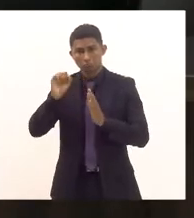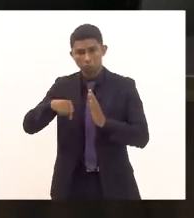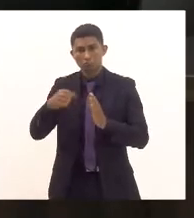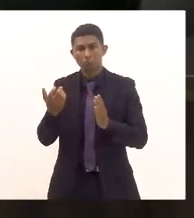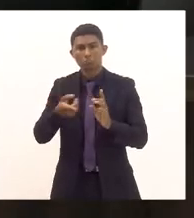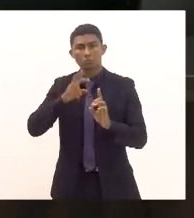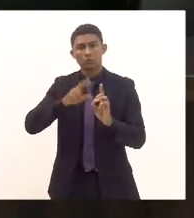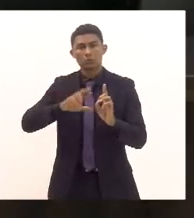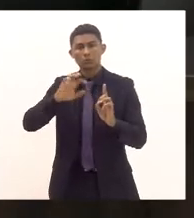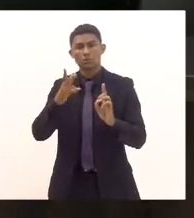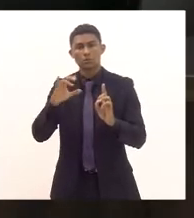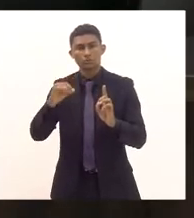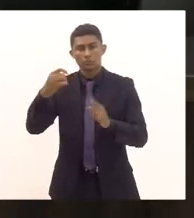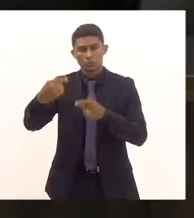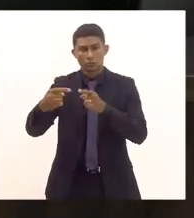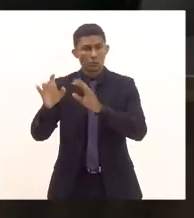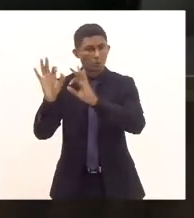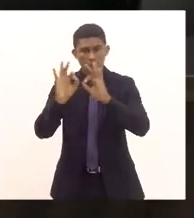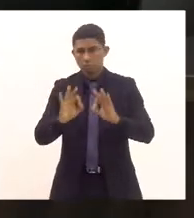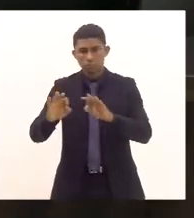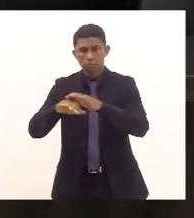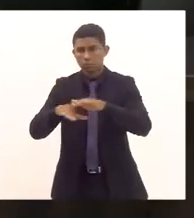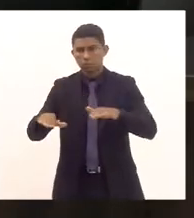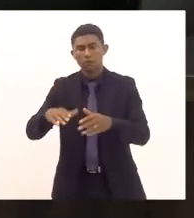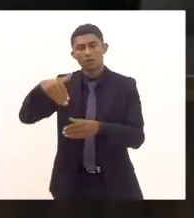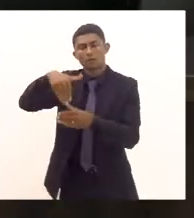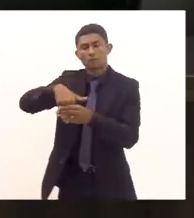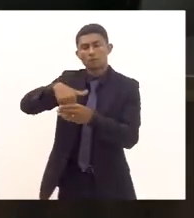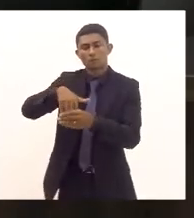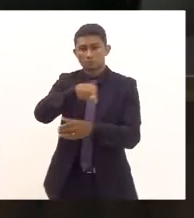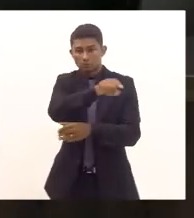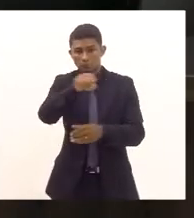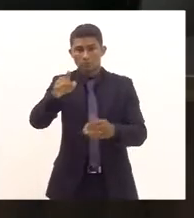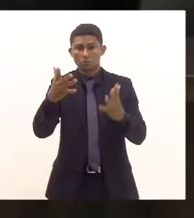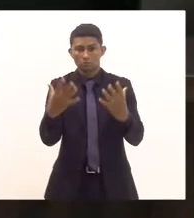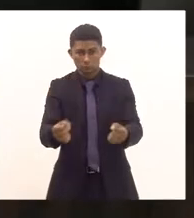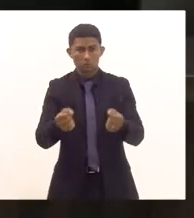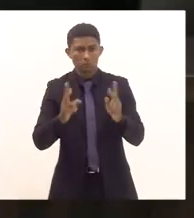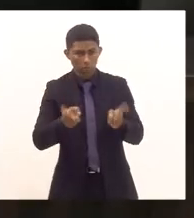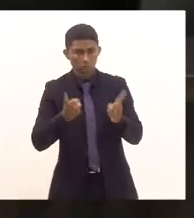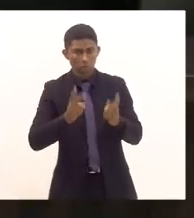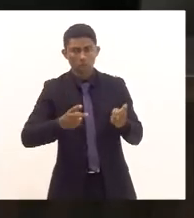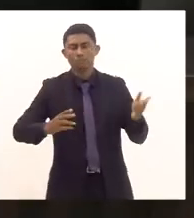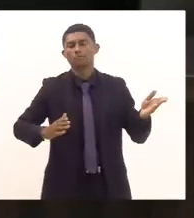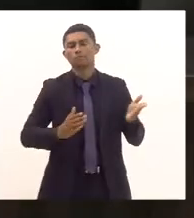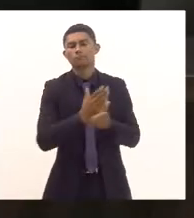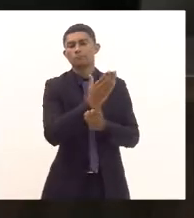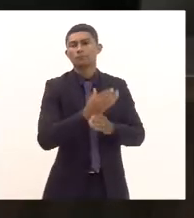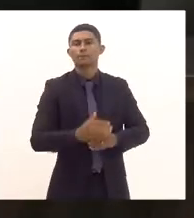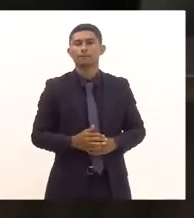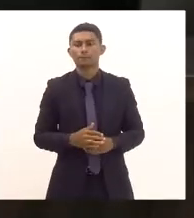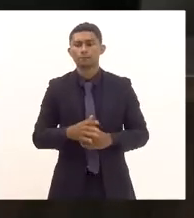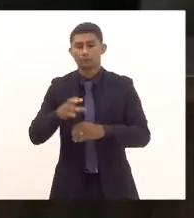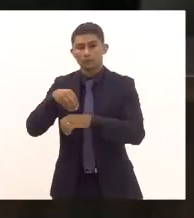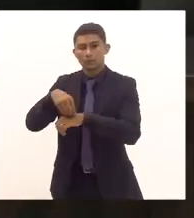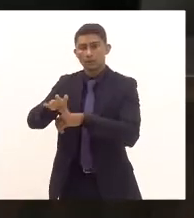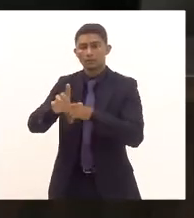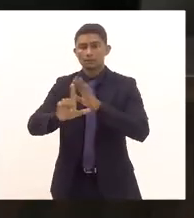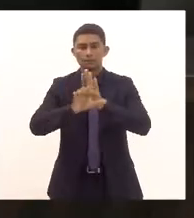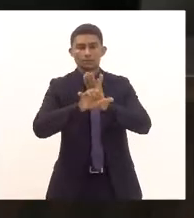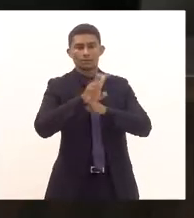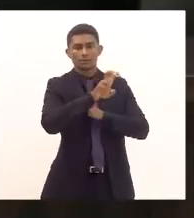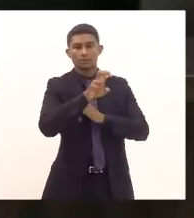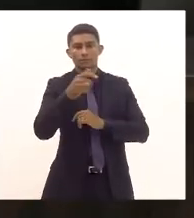excursão 90 que Queira discutir Serra da discussão em votação sobre que aprovam permaneçam Como estão aprovada vai à promulgação de cação Legislativa